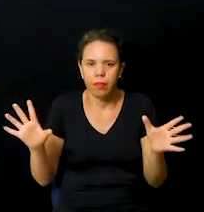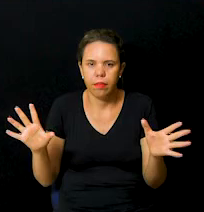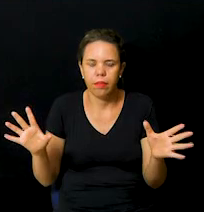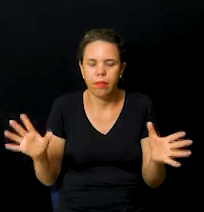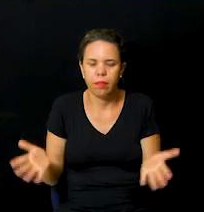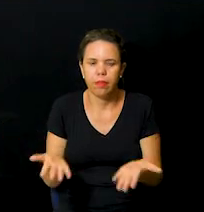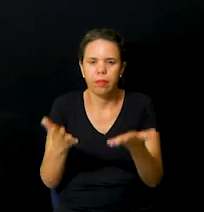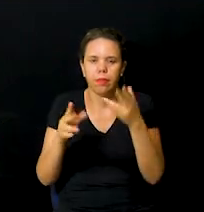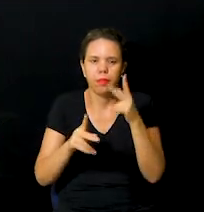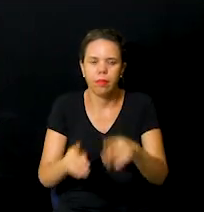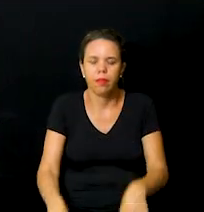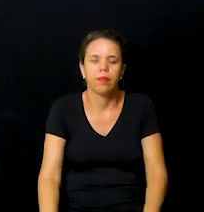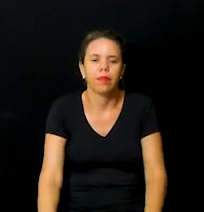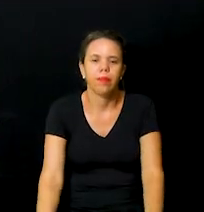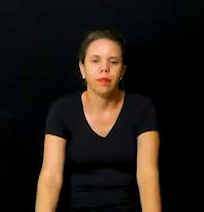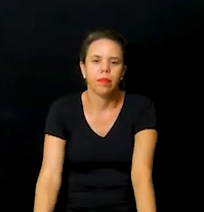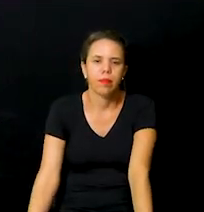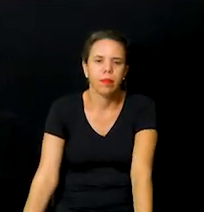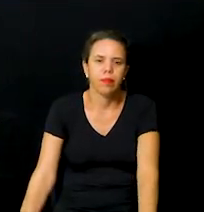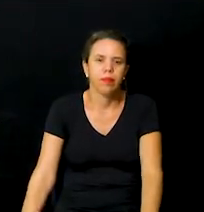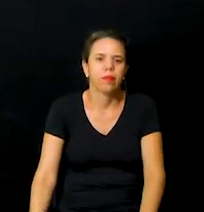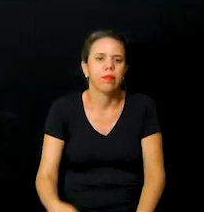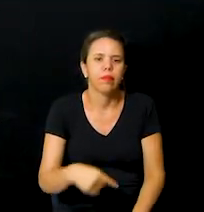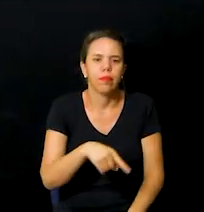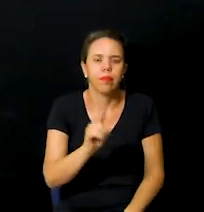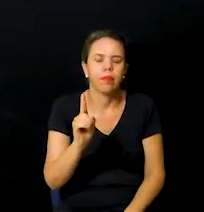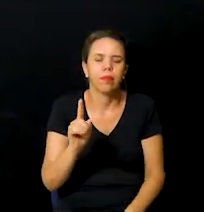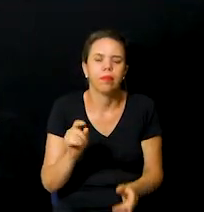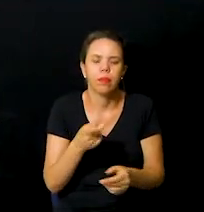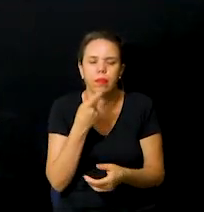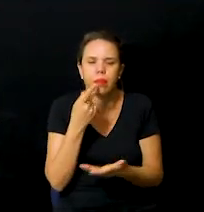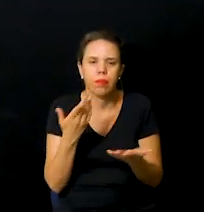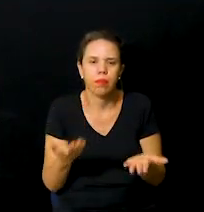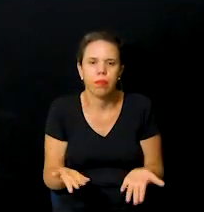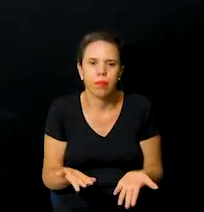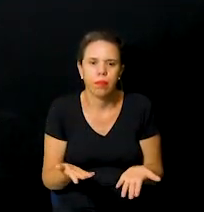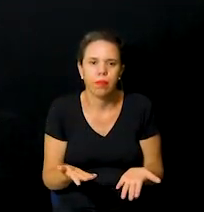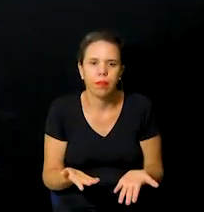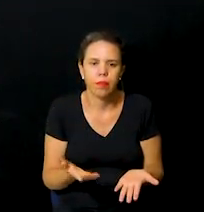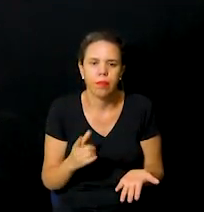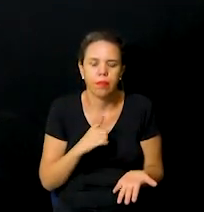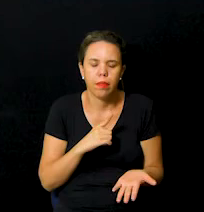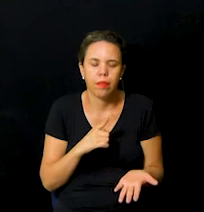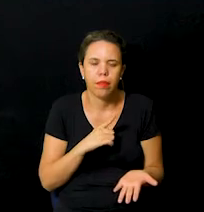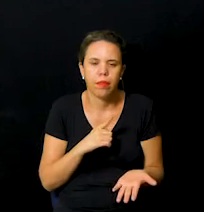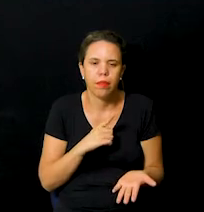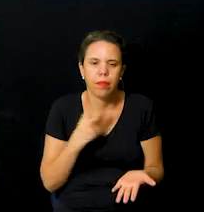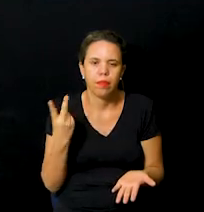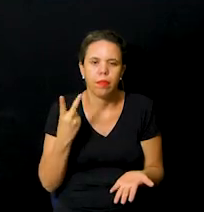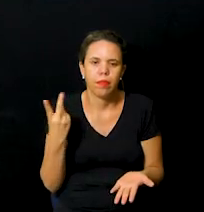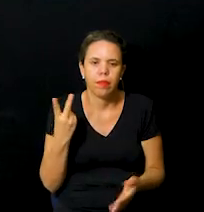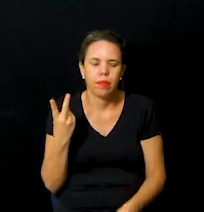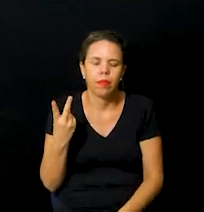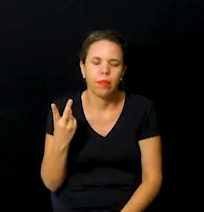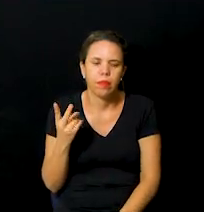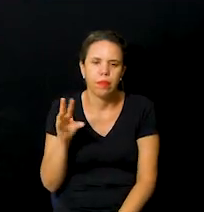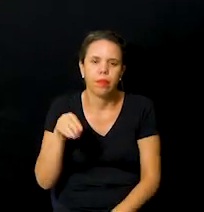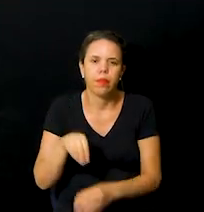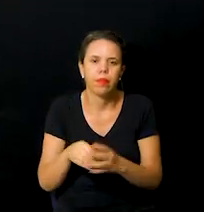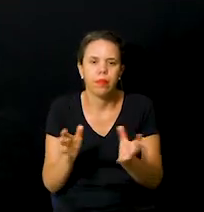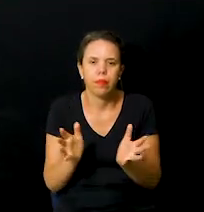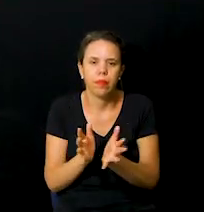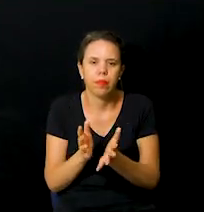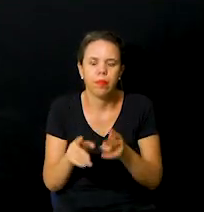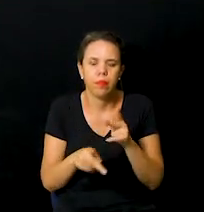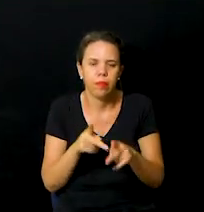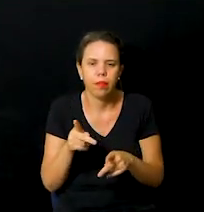coloque à disposição para contribuir com as pessoas e aí depois vai lá e fala, né, daquilo que você tem tão valioso dentro